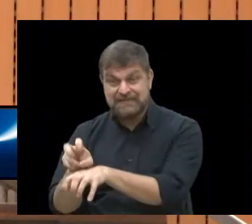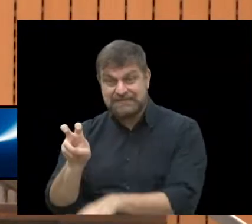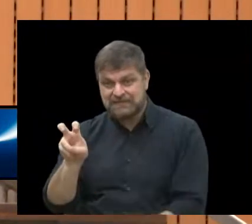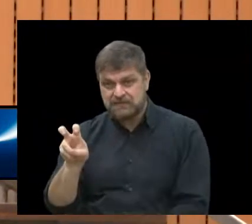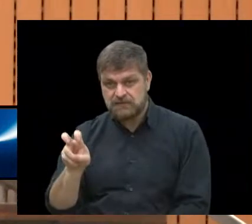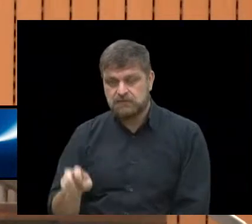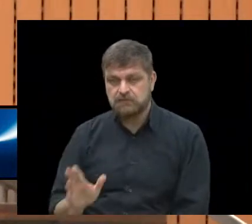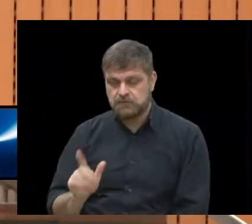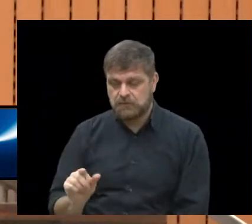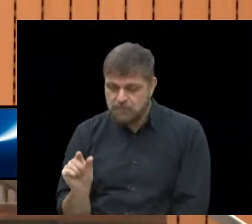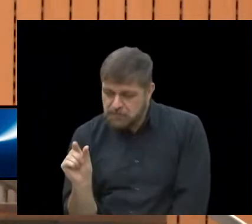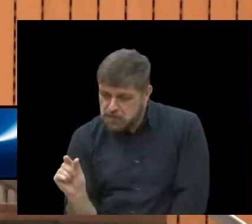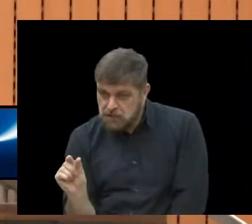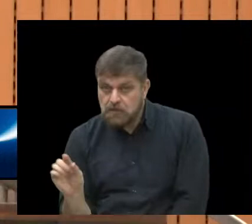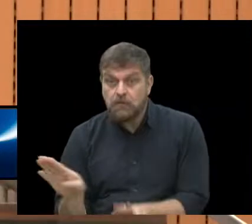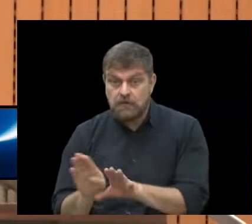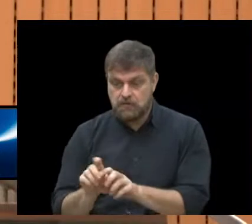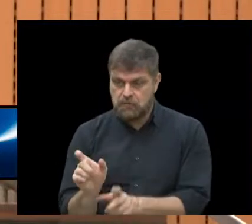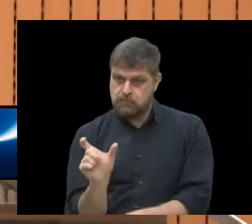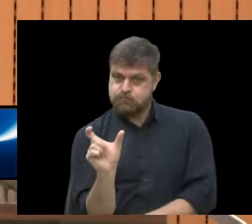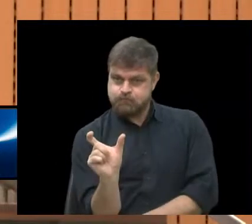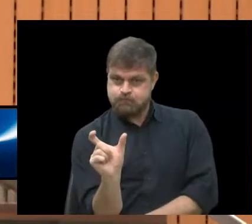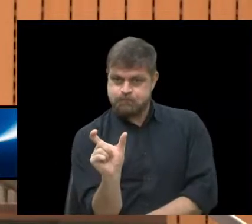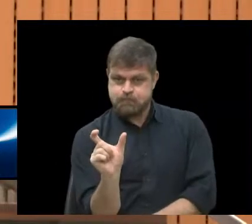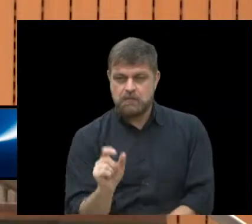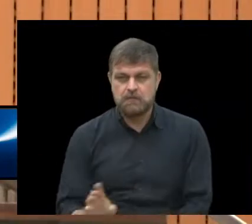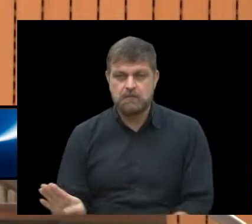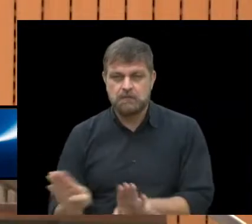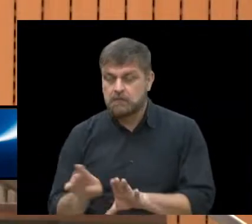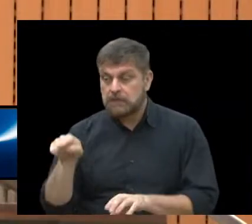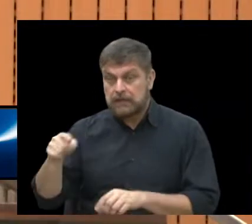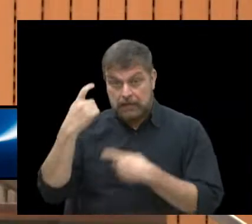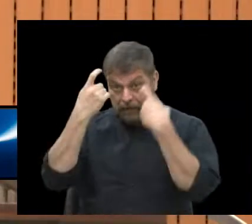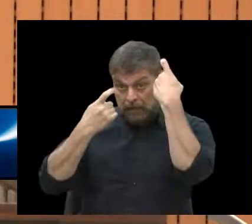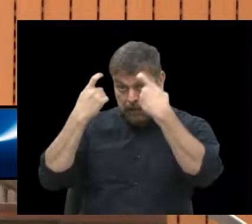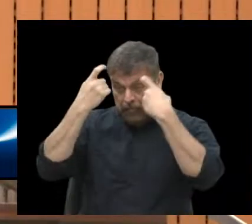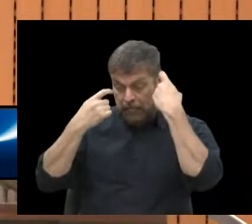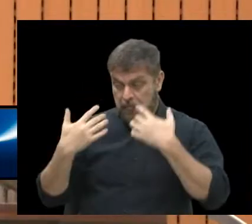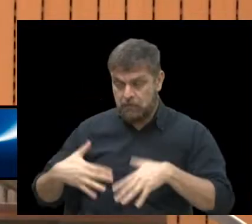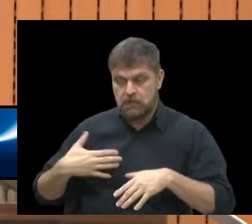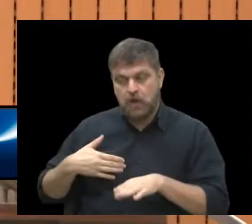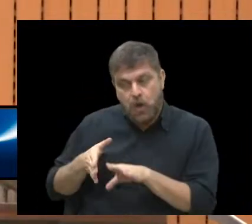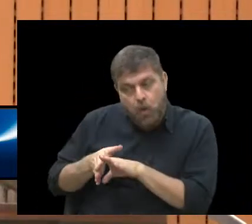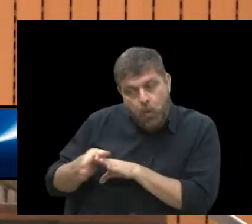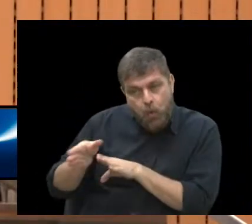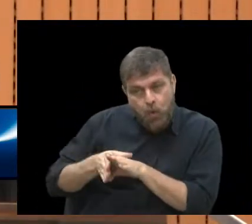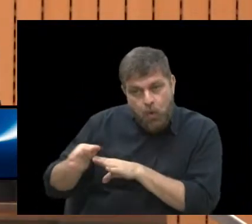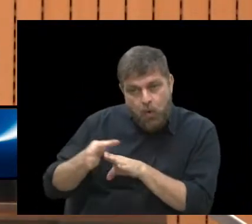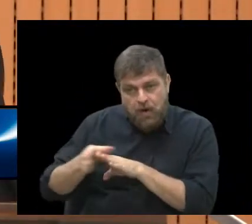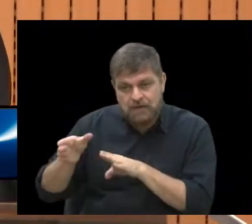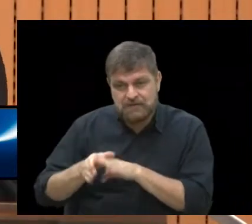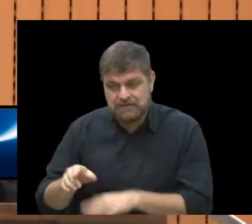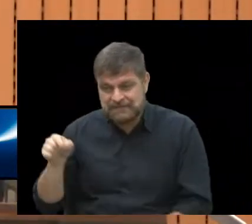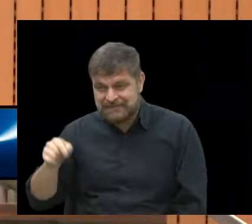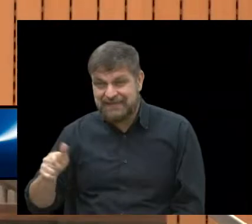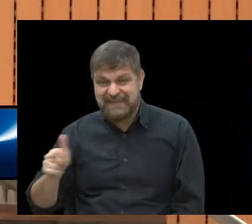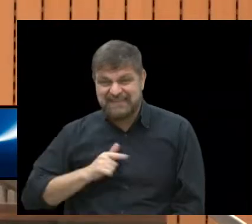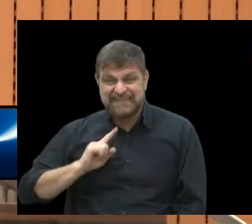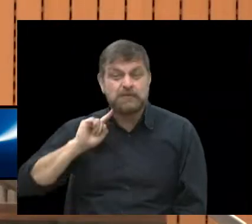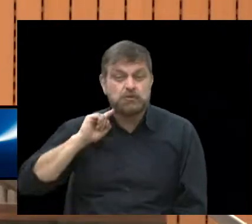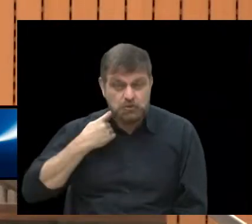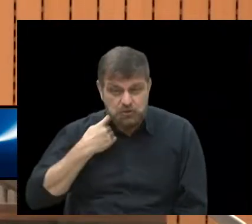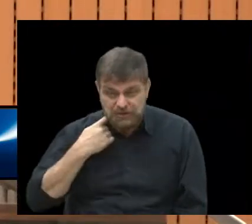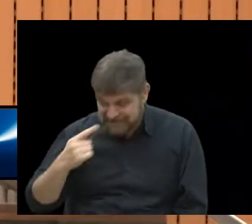restante miudinho. E ele ficou preocupado. Eu disse para ele que tudo aonde tem